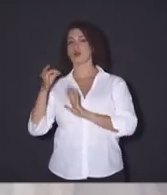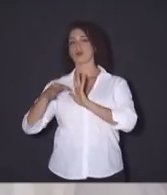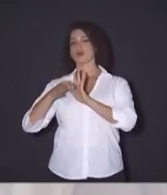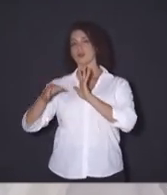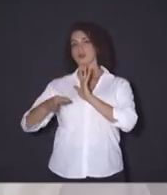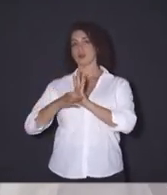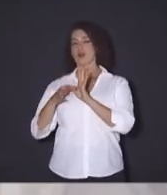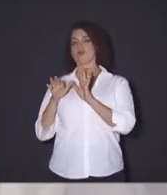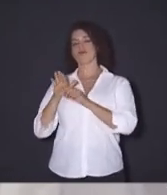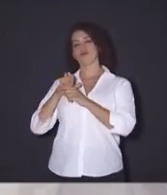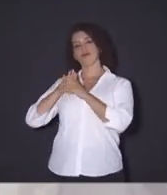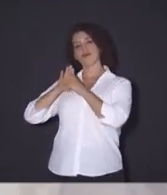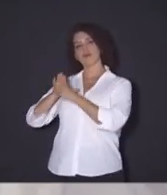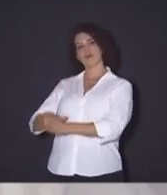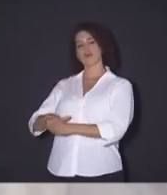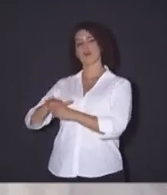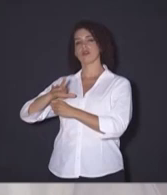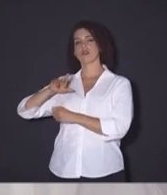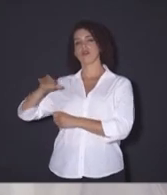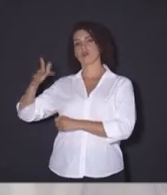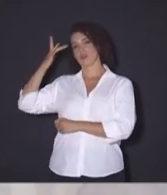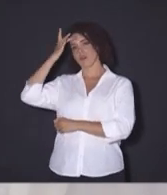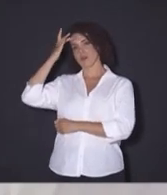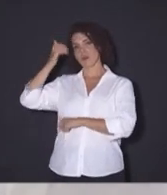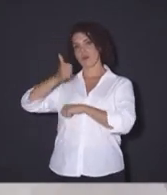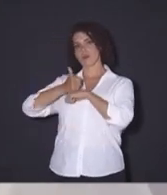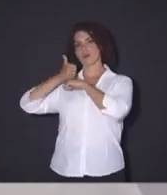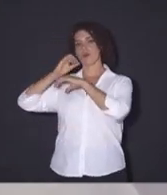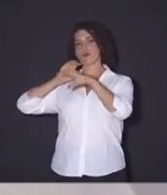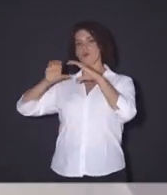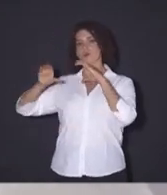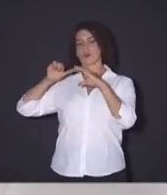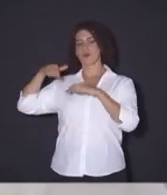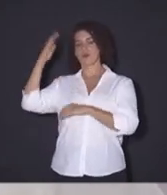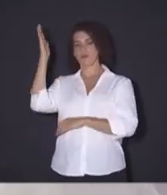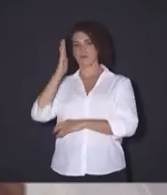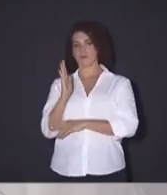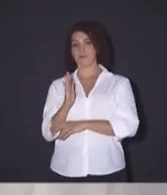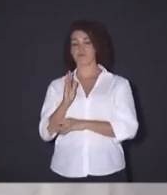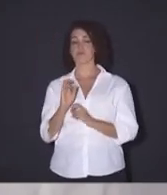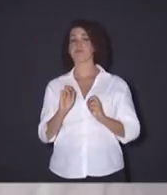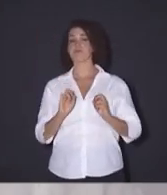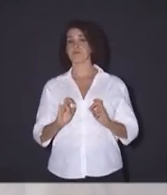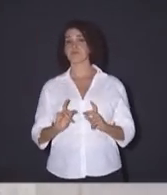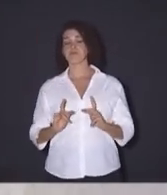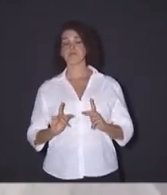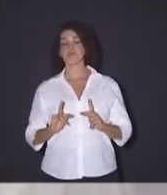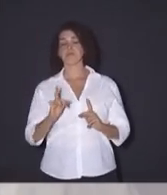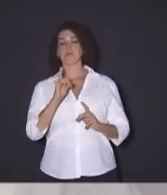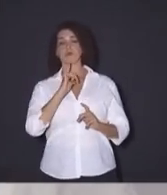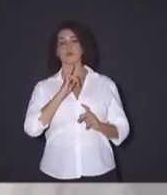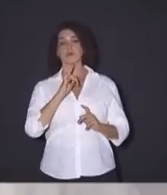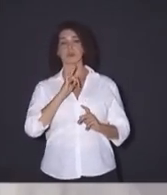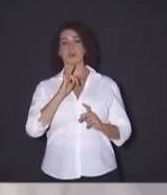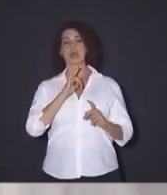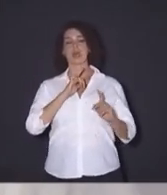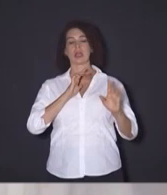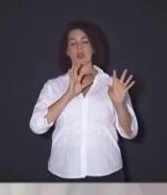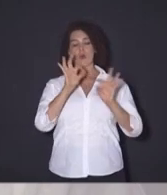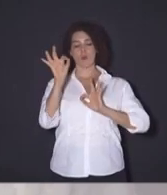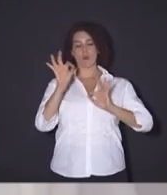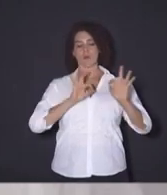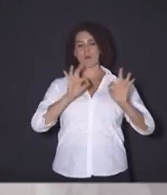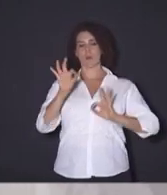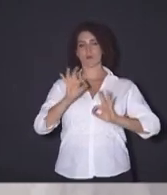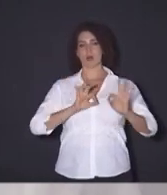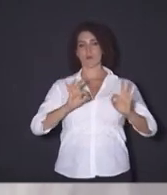coagir de muitos comunicadores no brasil tudo bem temos nessa parte de infraestrutura informacional que